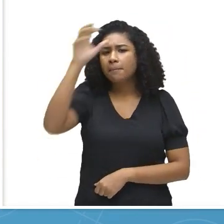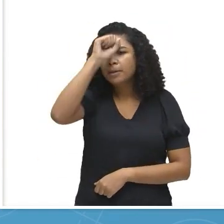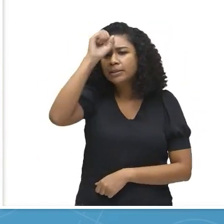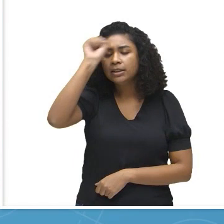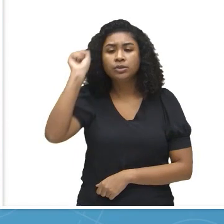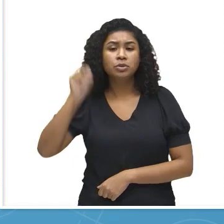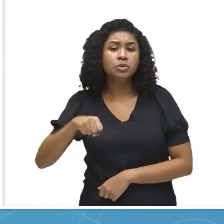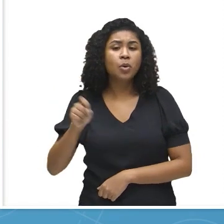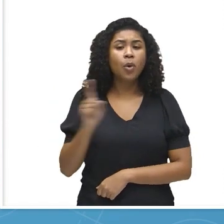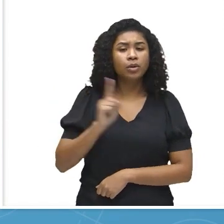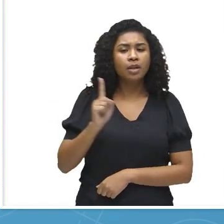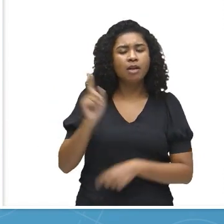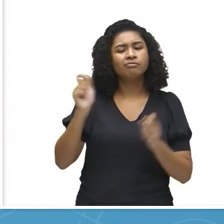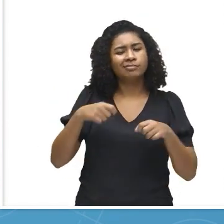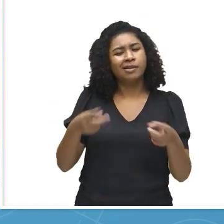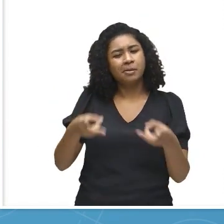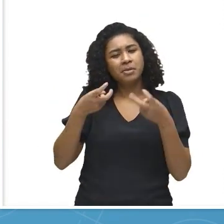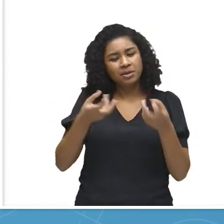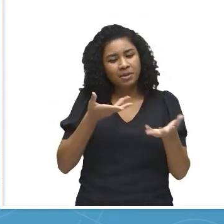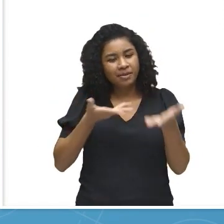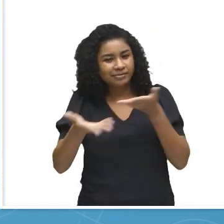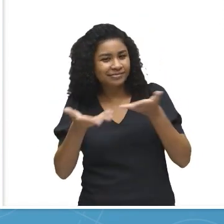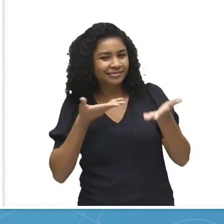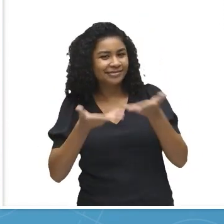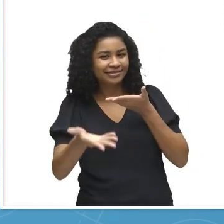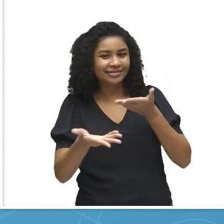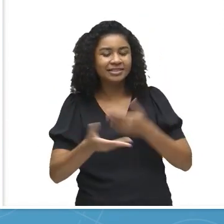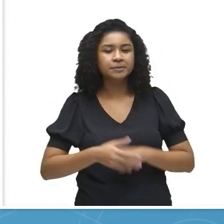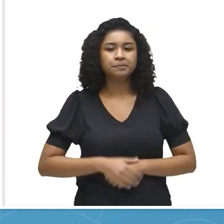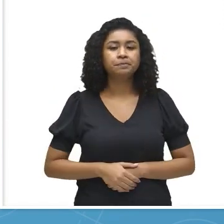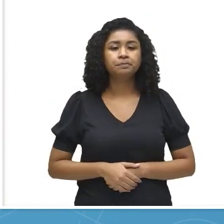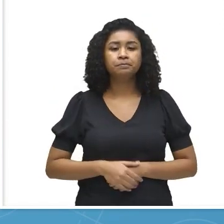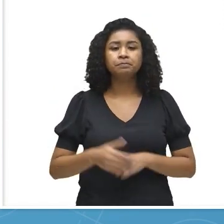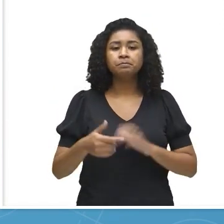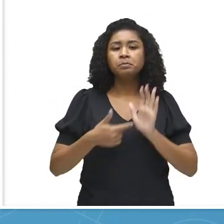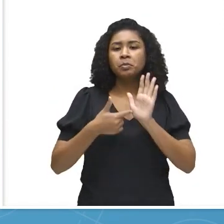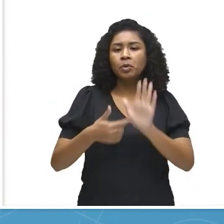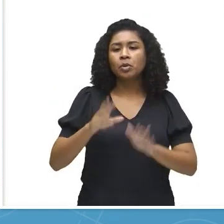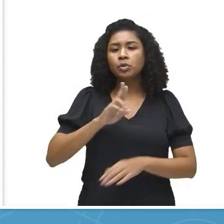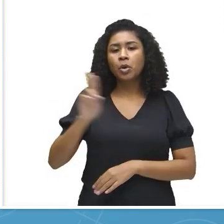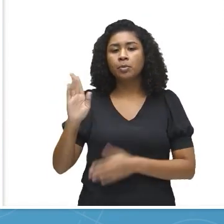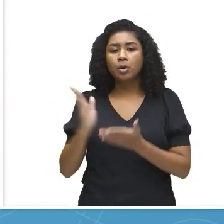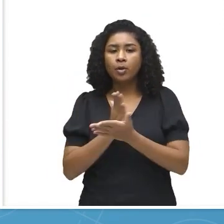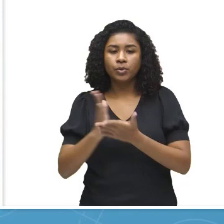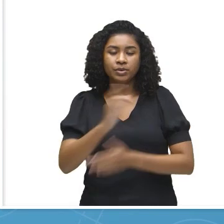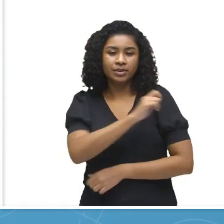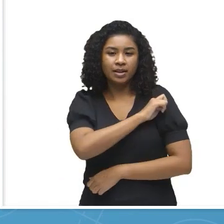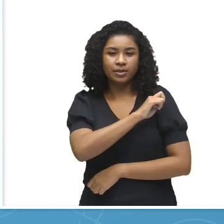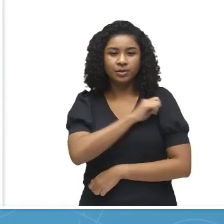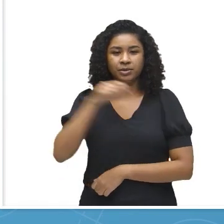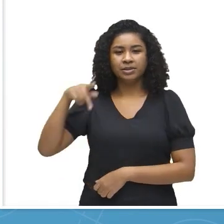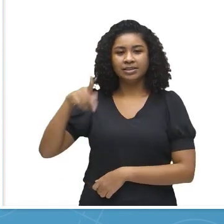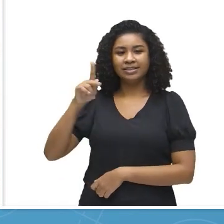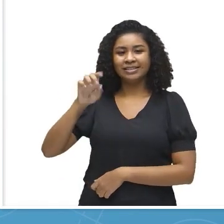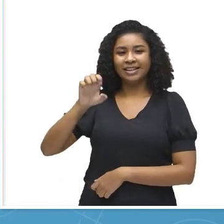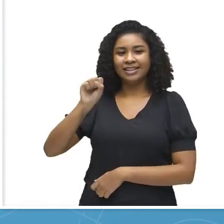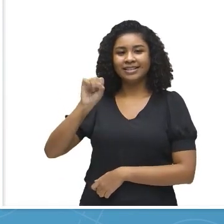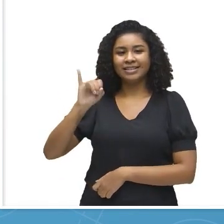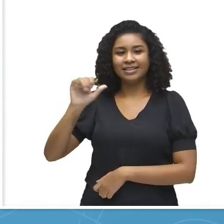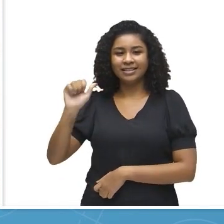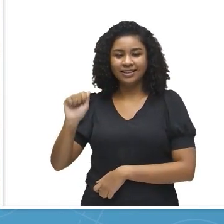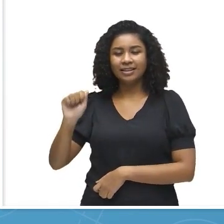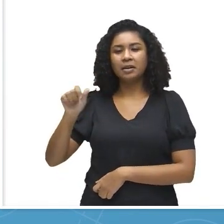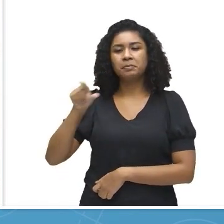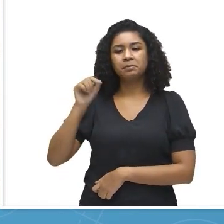passando. Gostaria de ler algumas respostas aqui. A Kessia Emanuele marcou para a gente que a alternativa correta é a